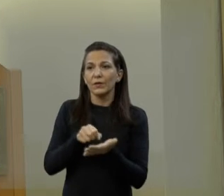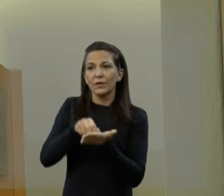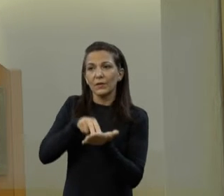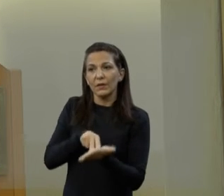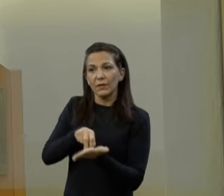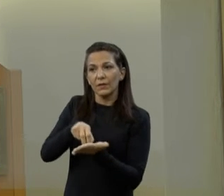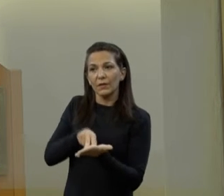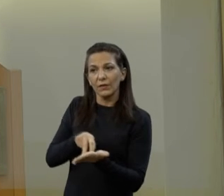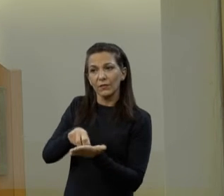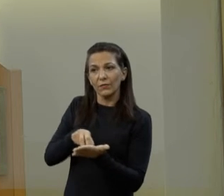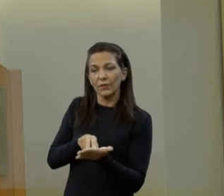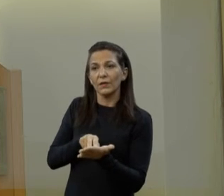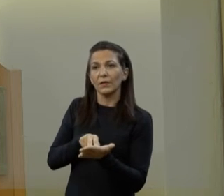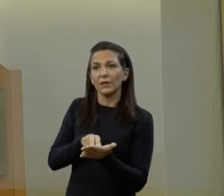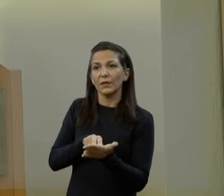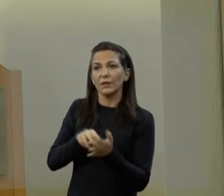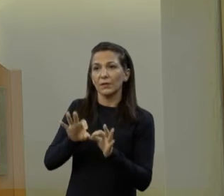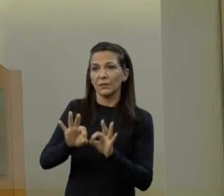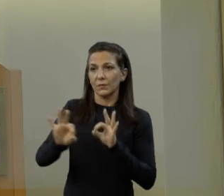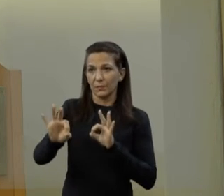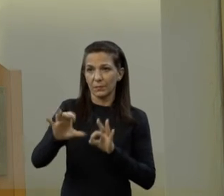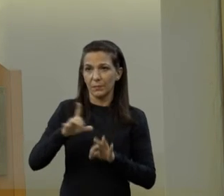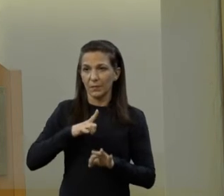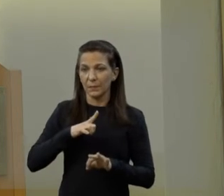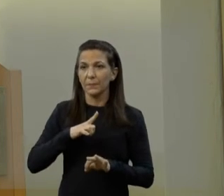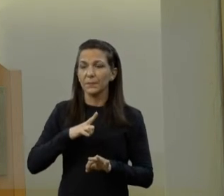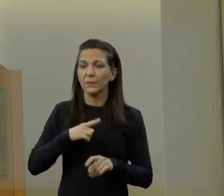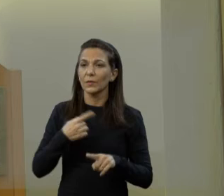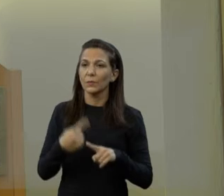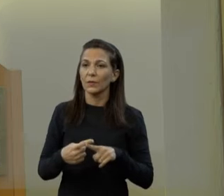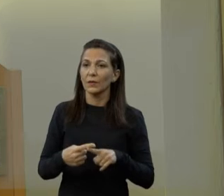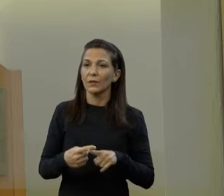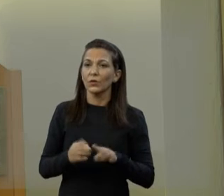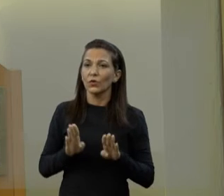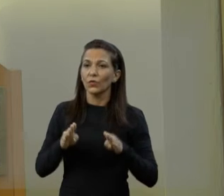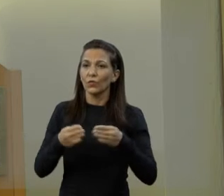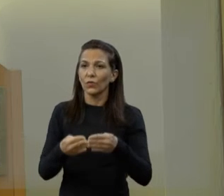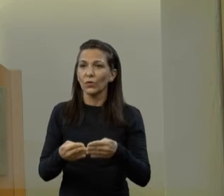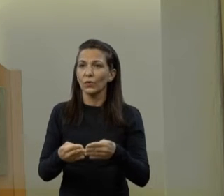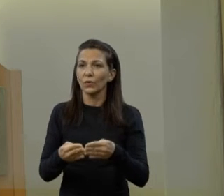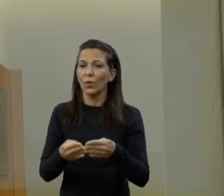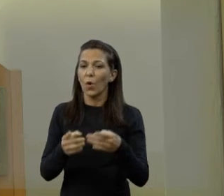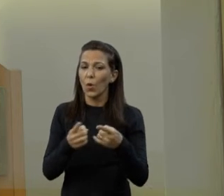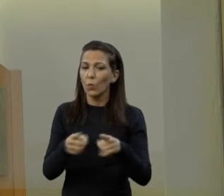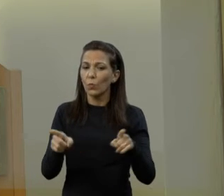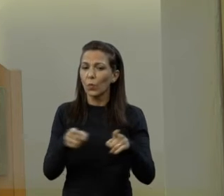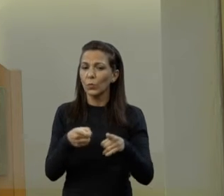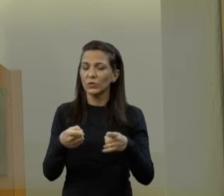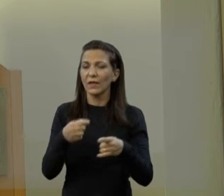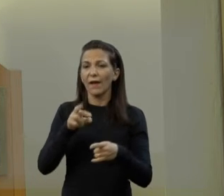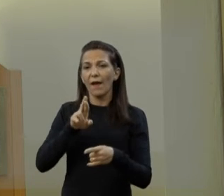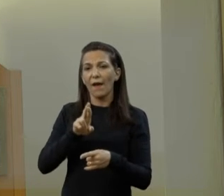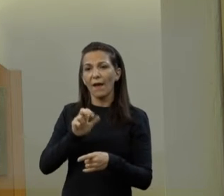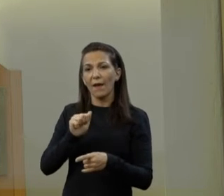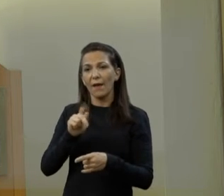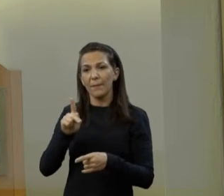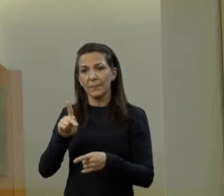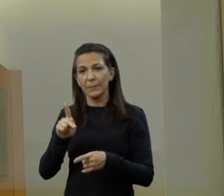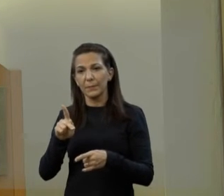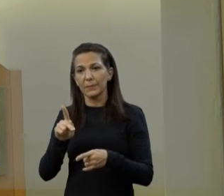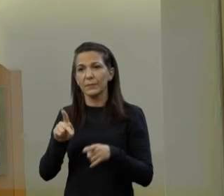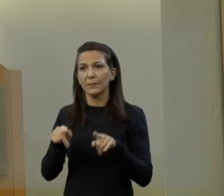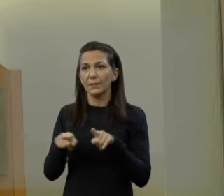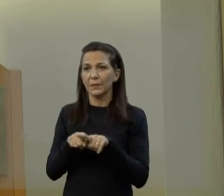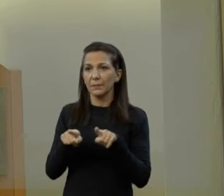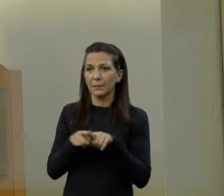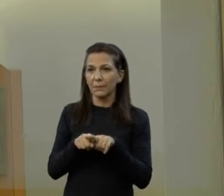então eu fiquei preocupado com a situação que é privilegiada aqui só rap e funk os outros uma